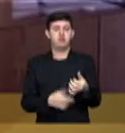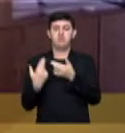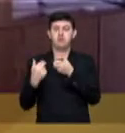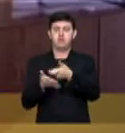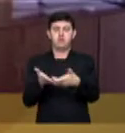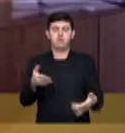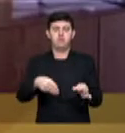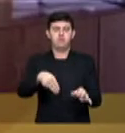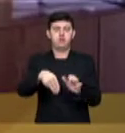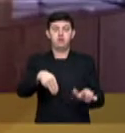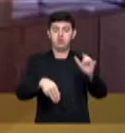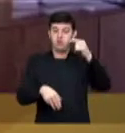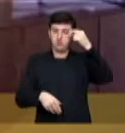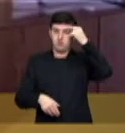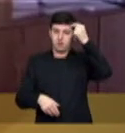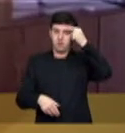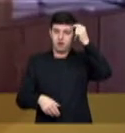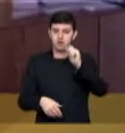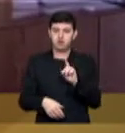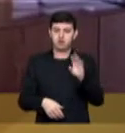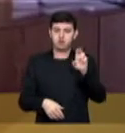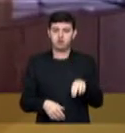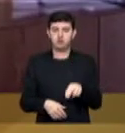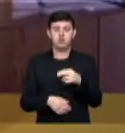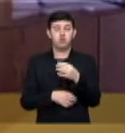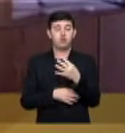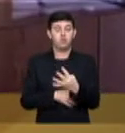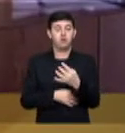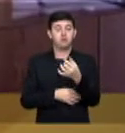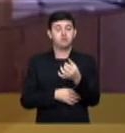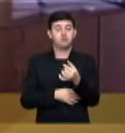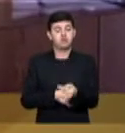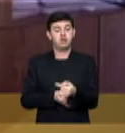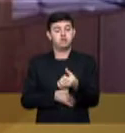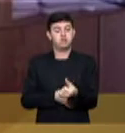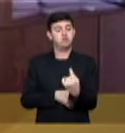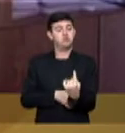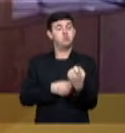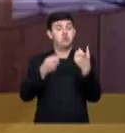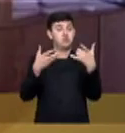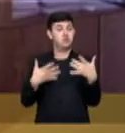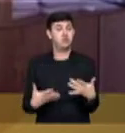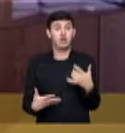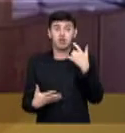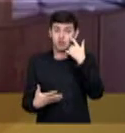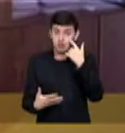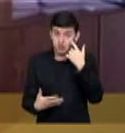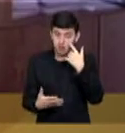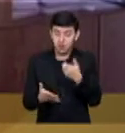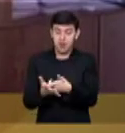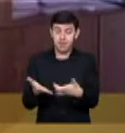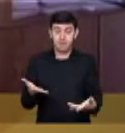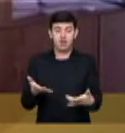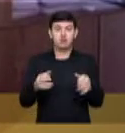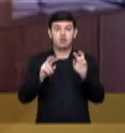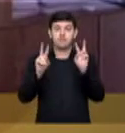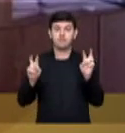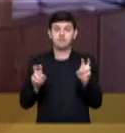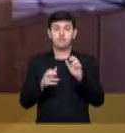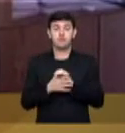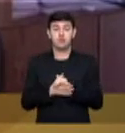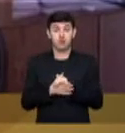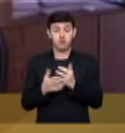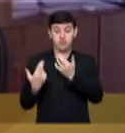relatoria do ministro Roberto Barroso, a de 4761, que justamente fala, aspas, a emenda, competência legislativa,